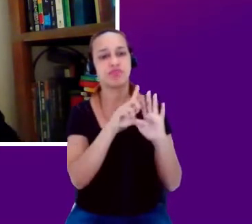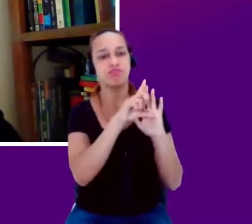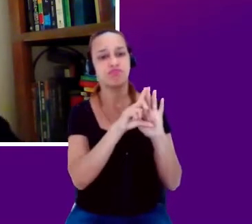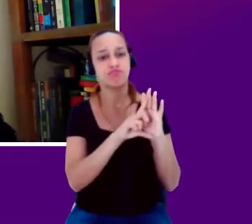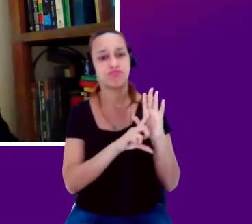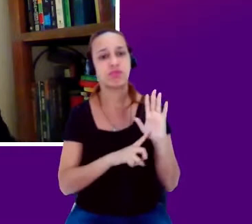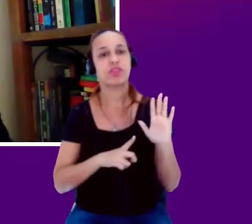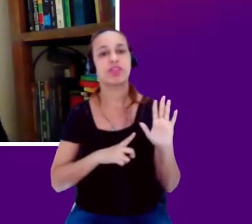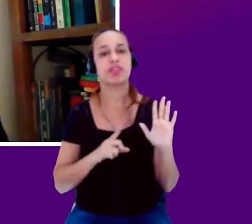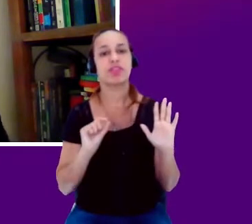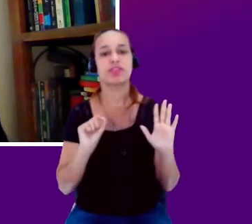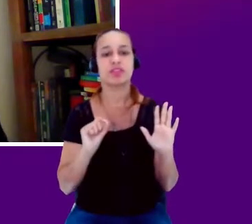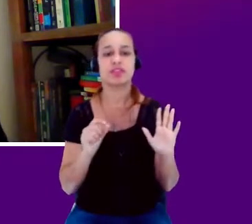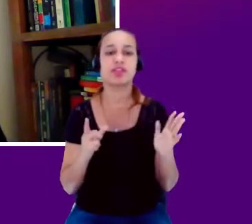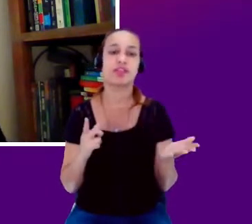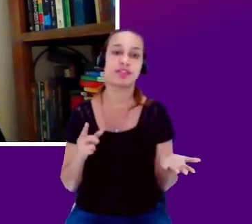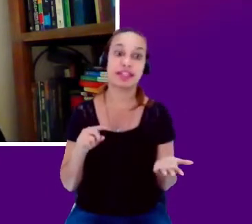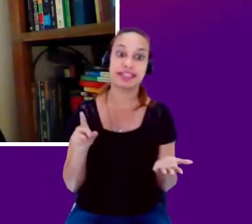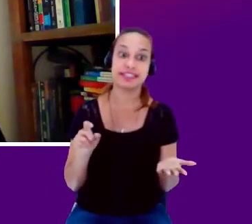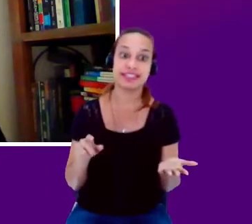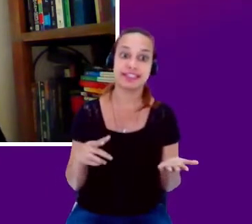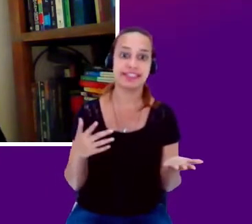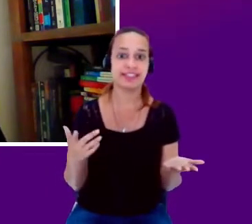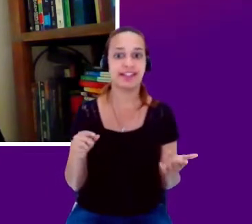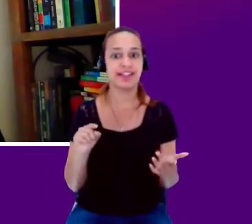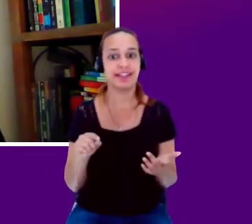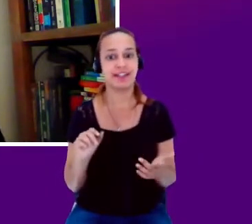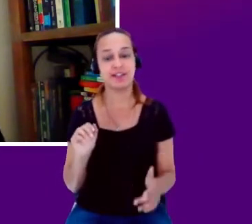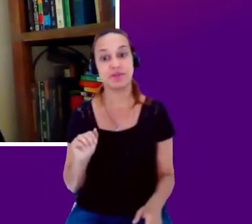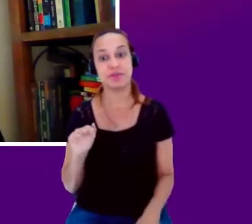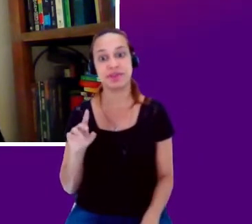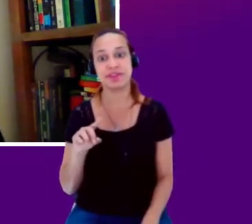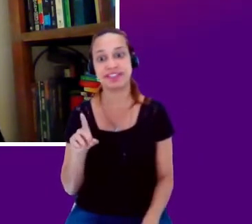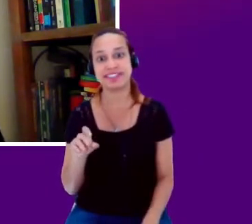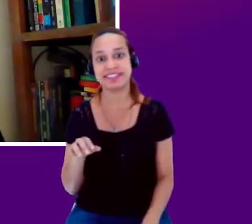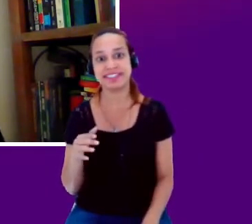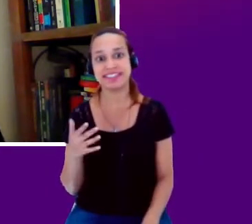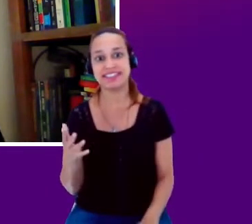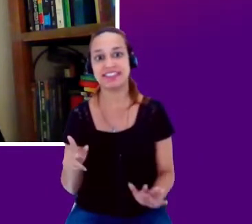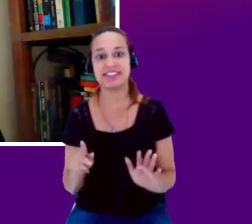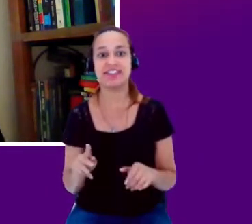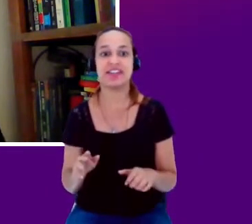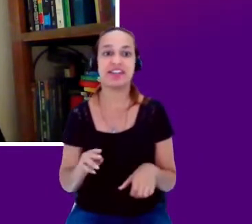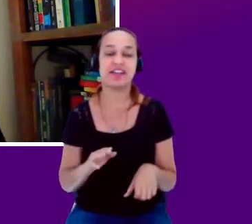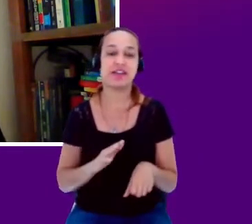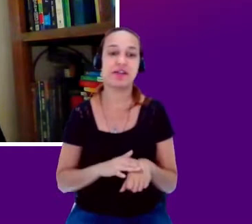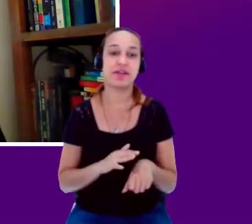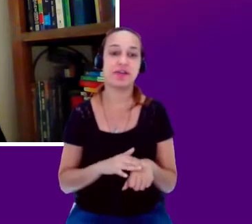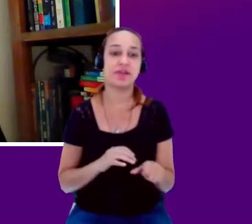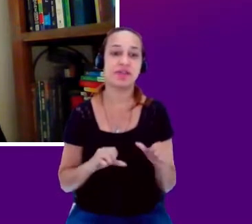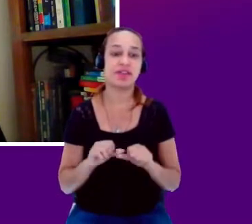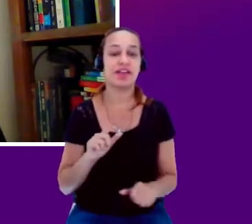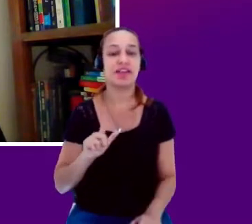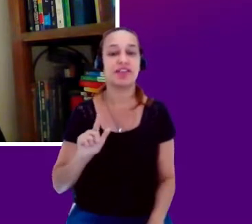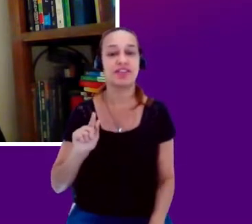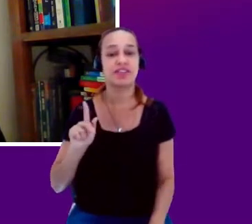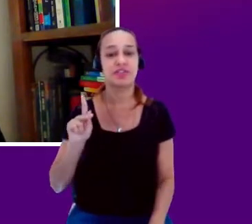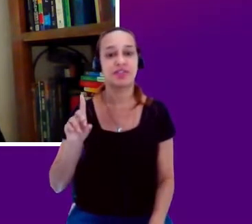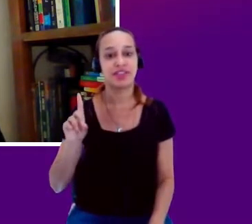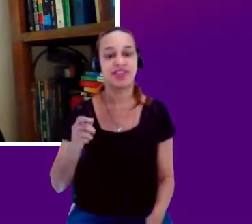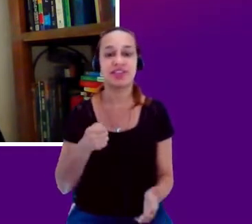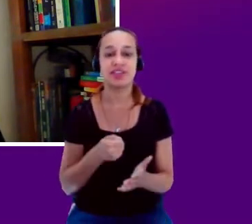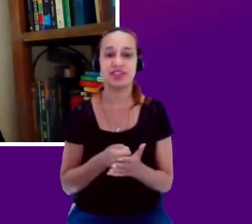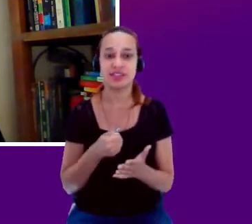tem muita interseção, na verdade, uma delas até mais do que interseção, acho que é a própria, tornar a LGPD concreta no mercado